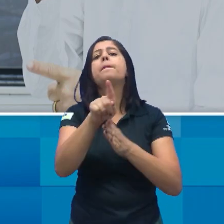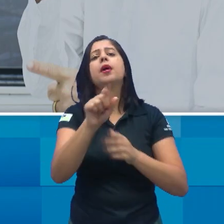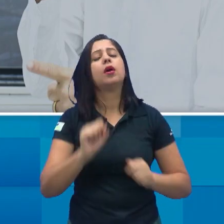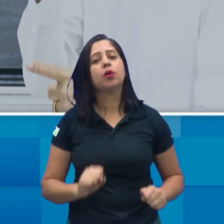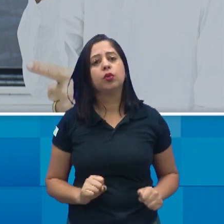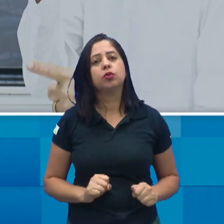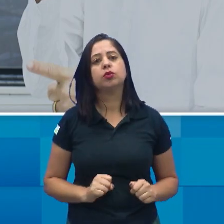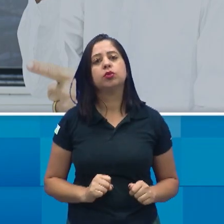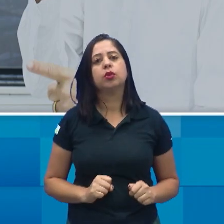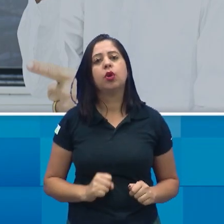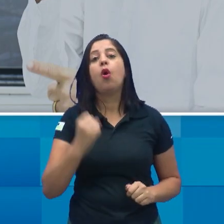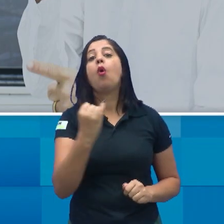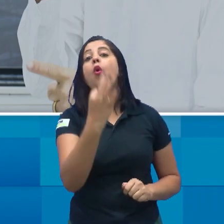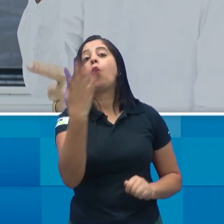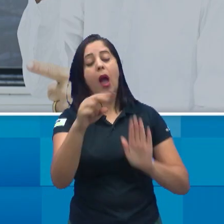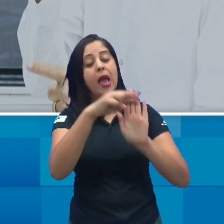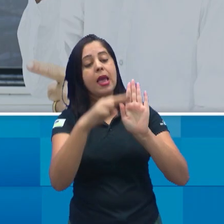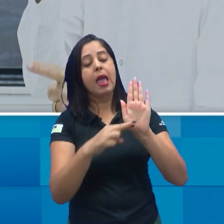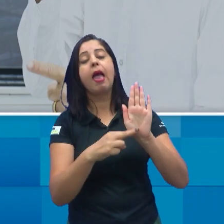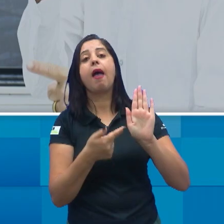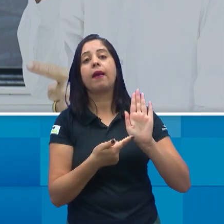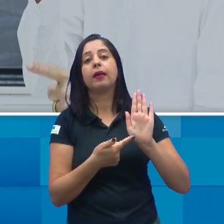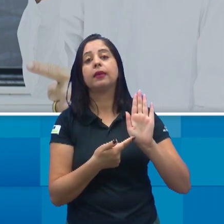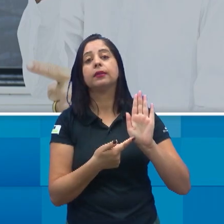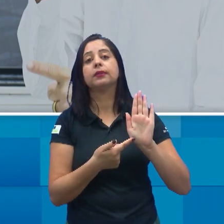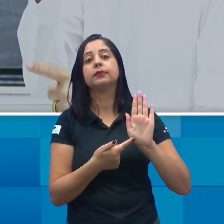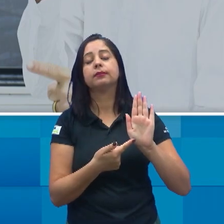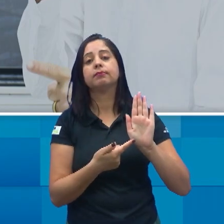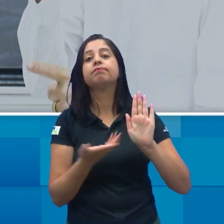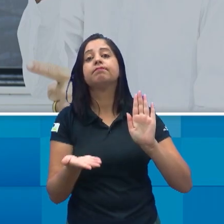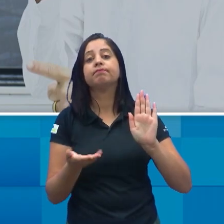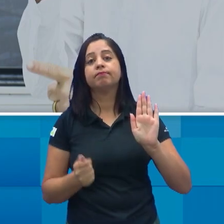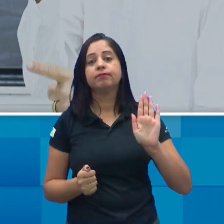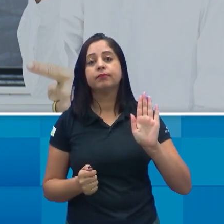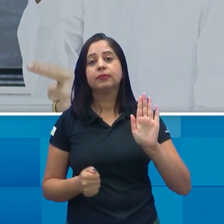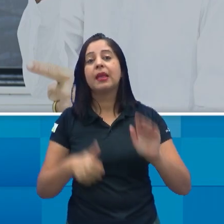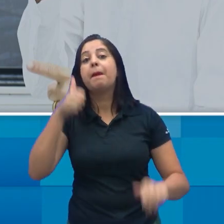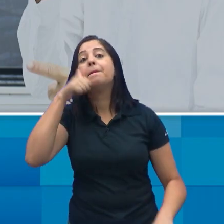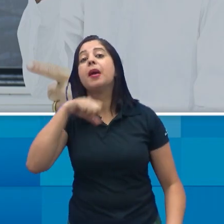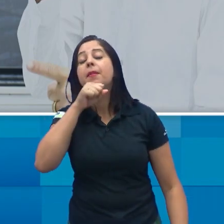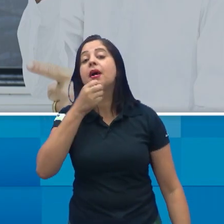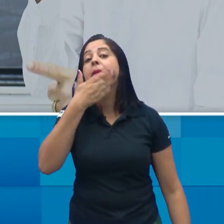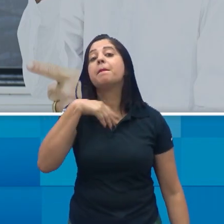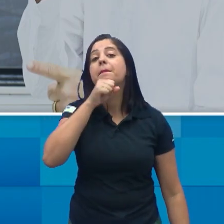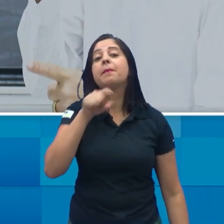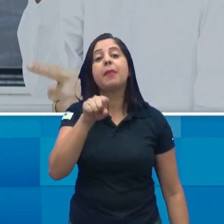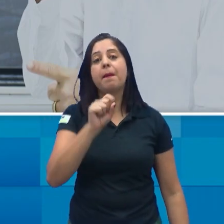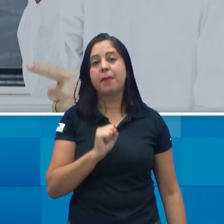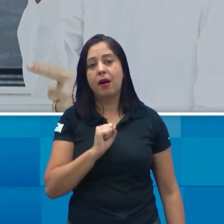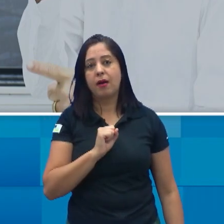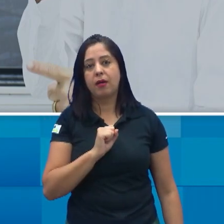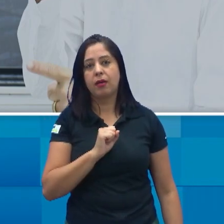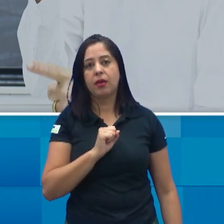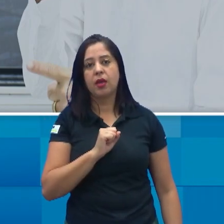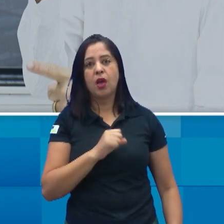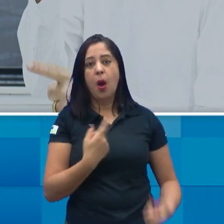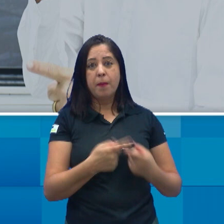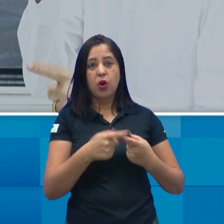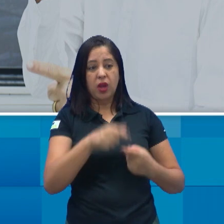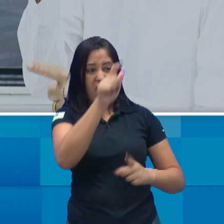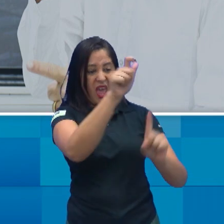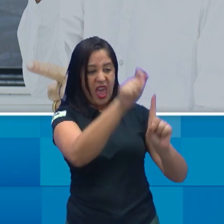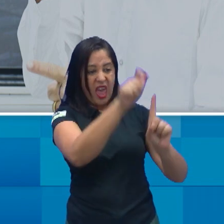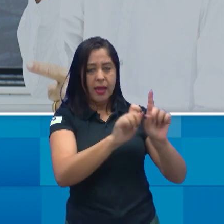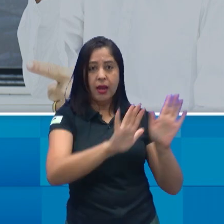as medidas serão tomadas? Os pais, as crianças que se machucaram, um goleiro tomou 7